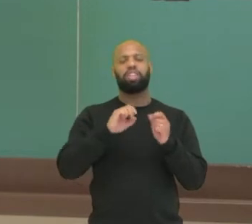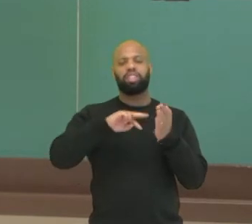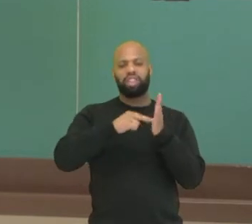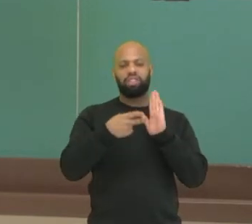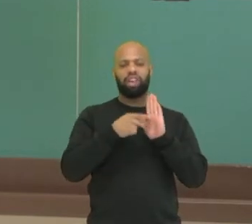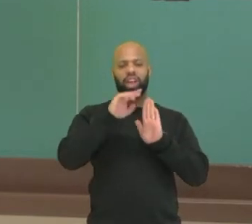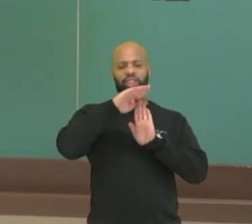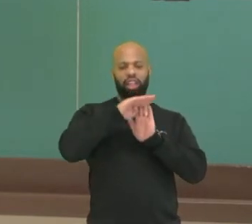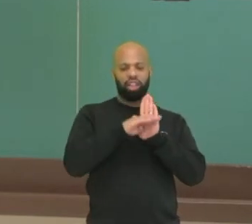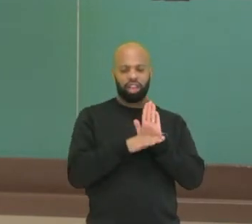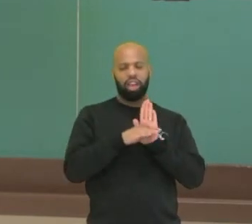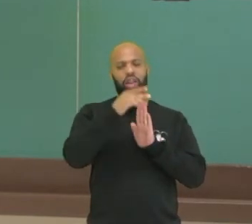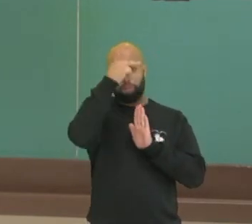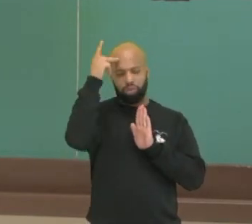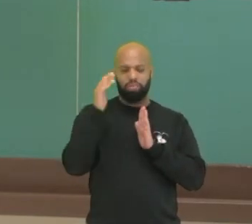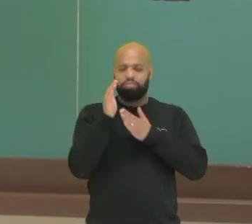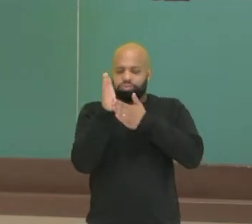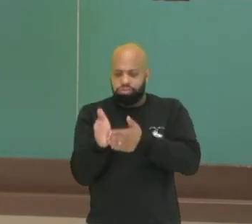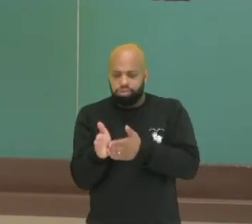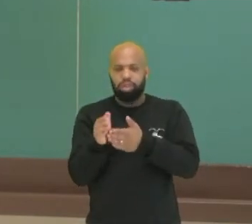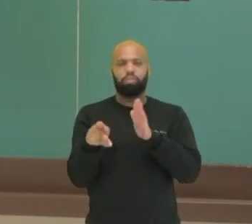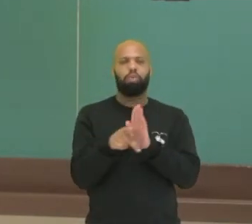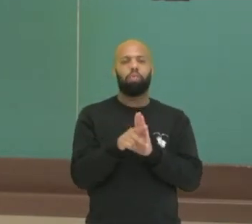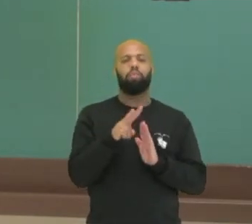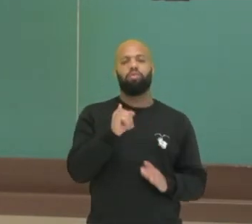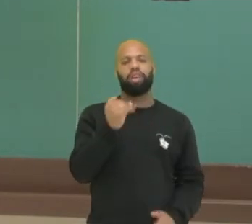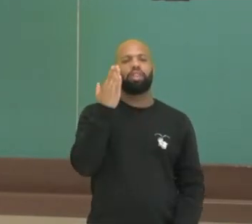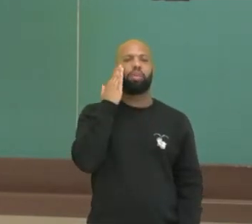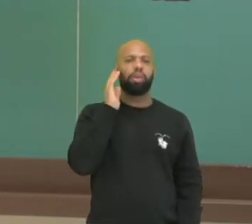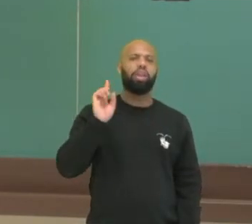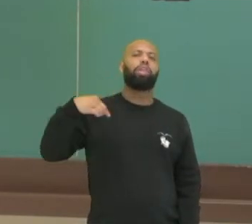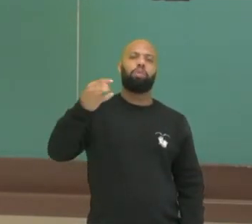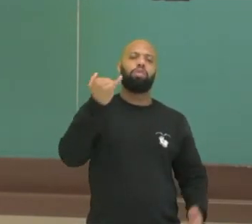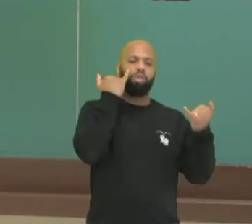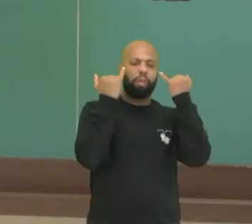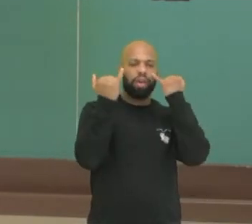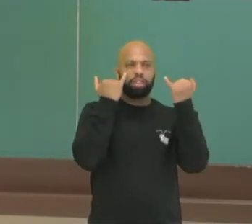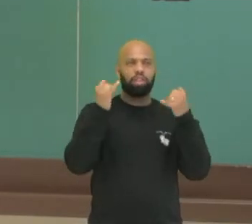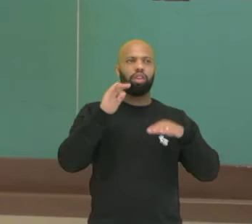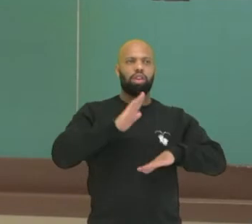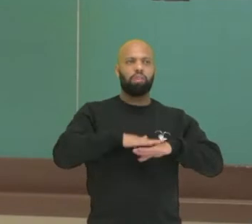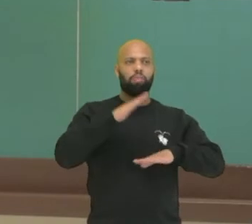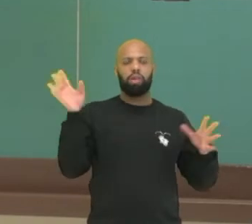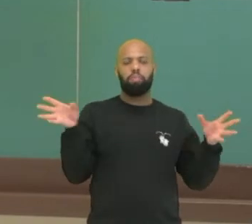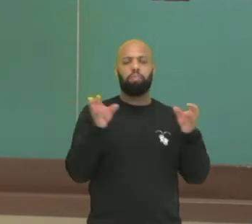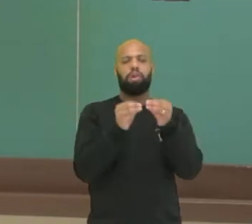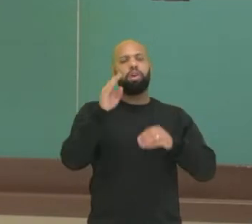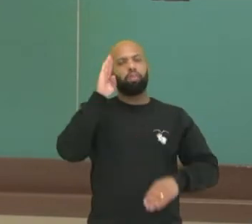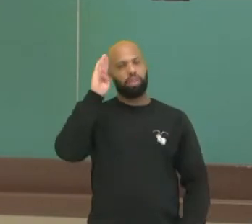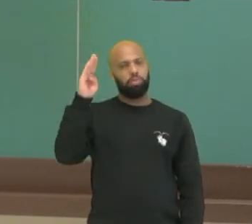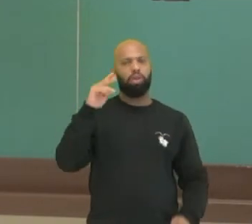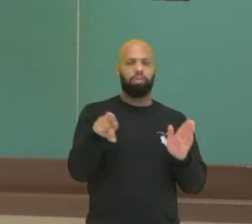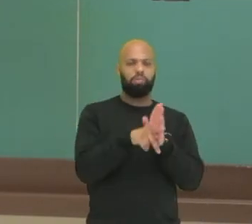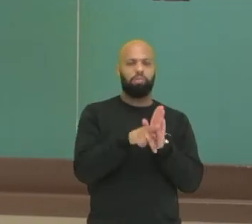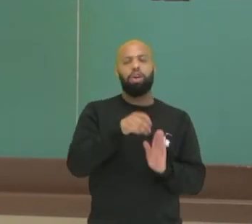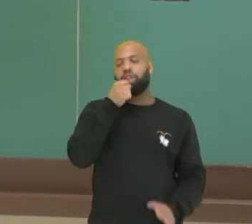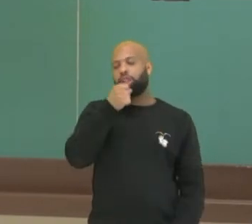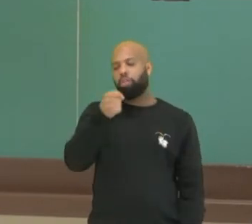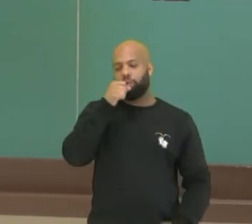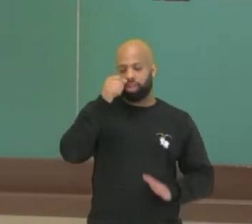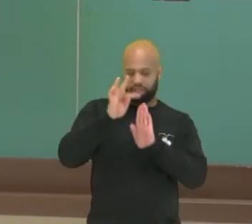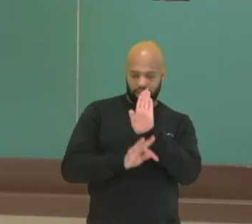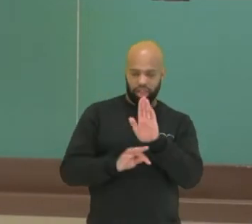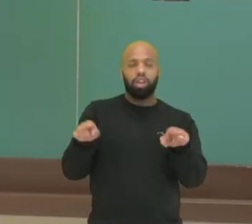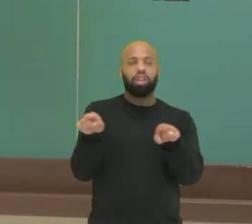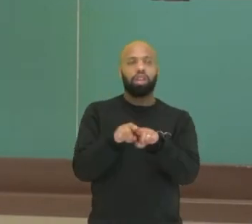aquilo que guia o leitor para o que está por vir, com informações mais sintetizadas, informações principais da reportagem. Mas também